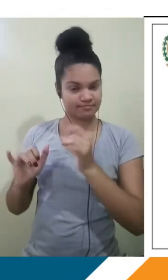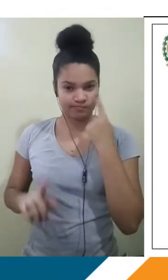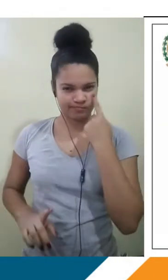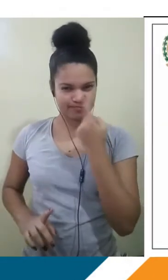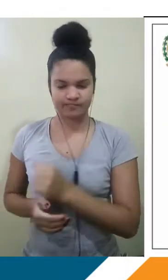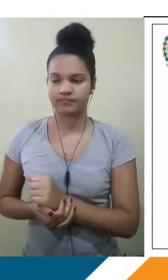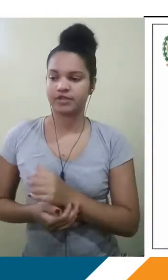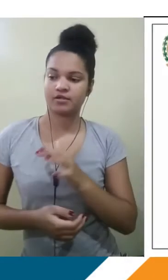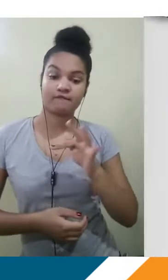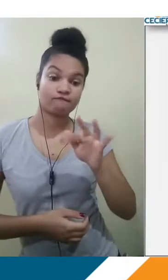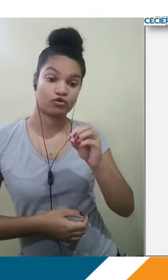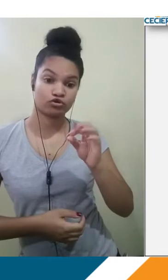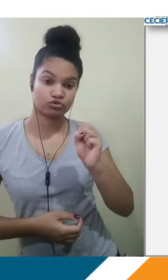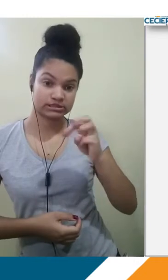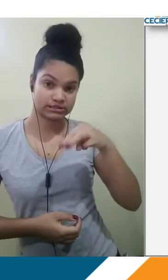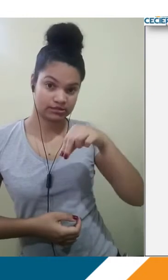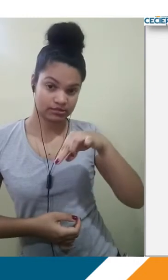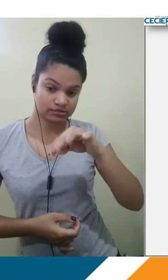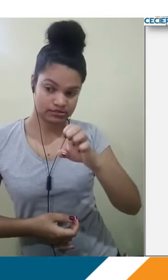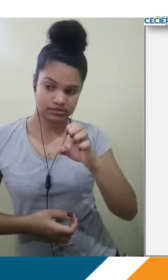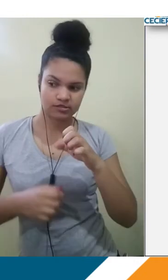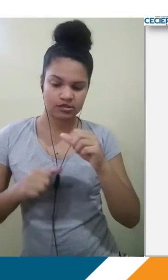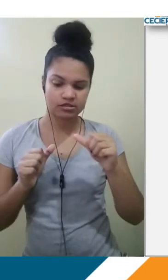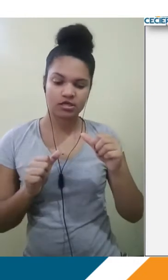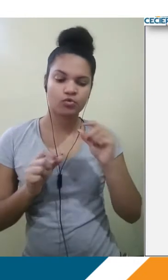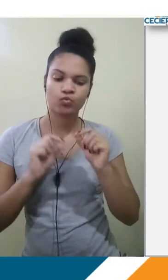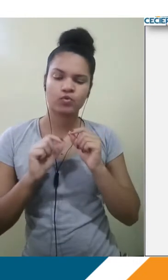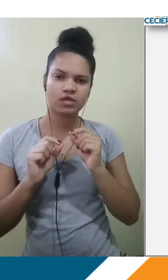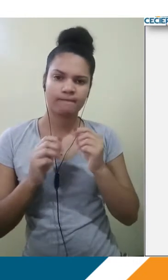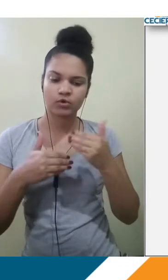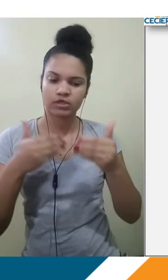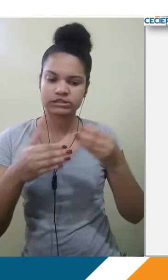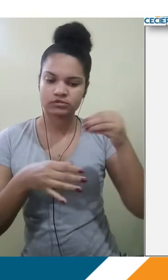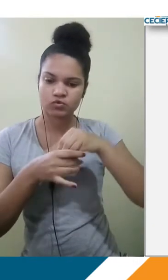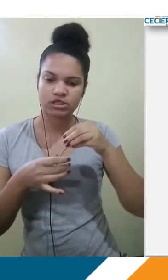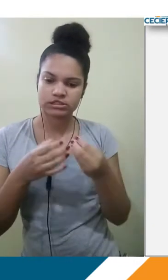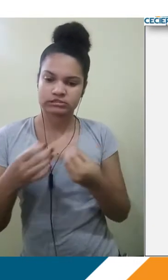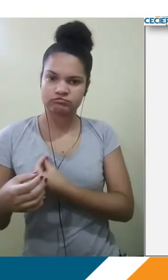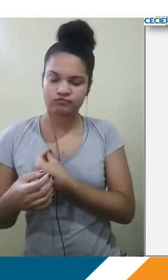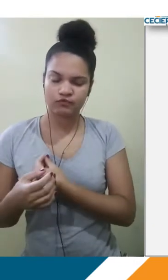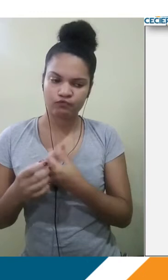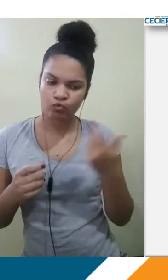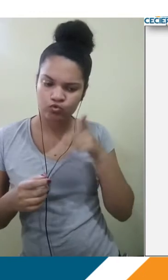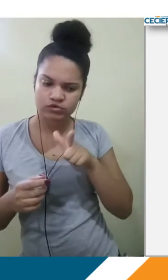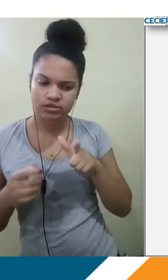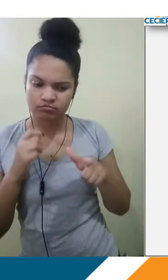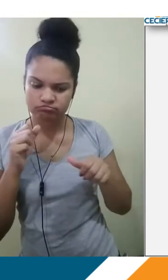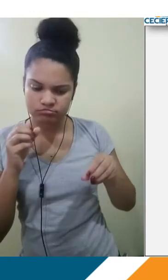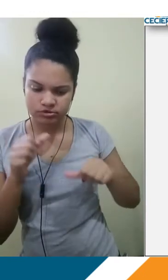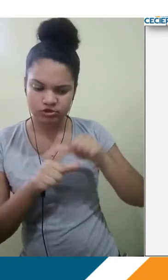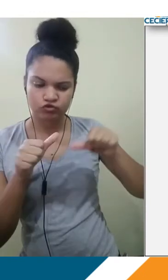bioquímico no qual determinados seres vivos podem transformar energia da luz